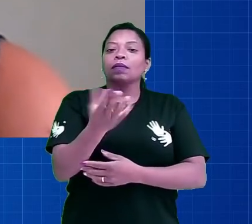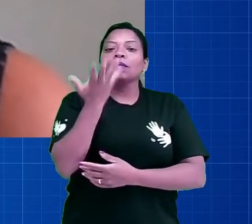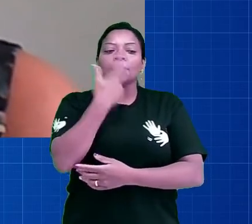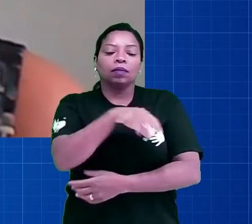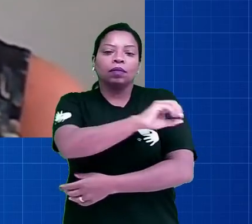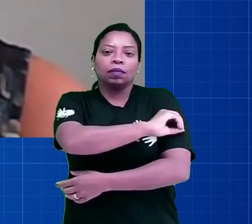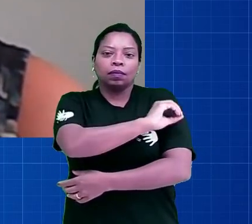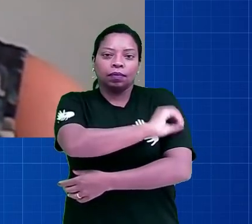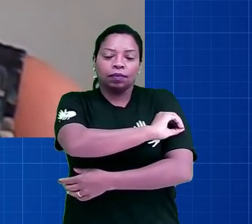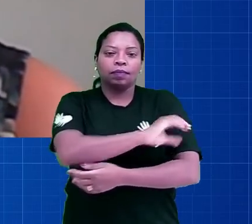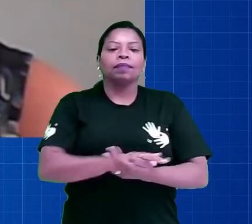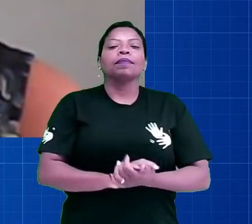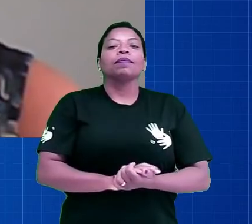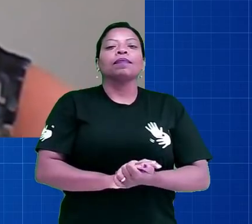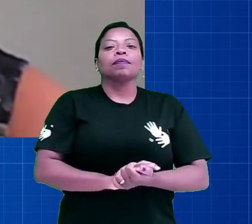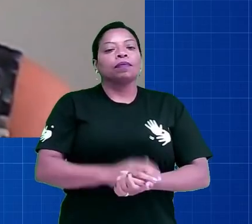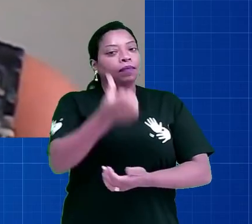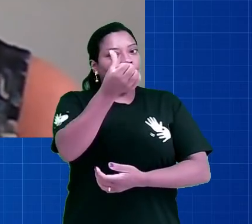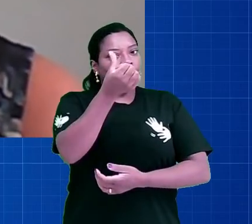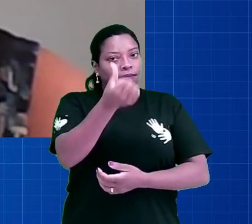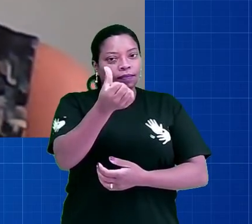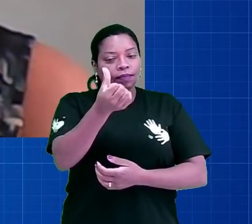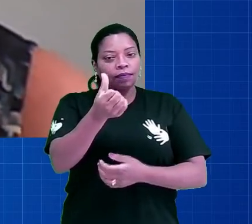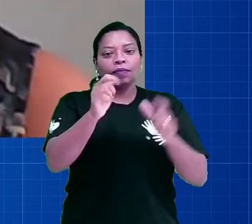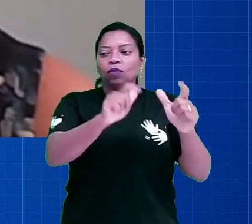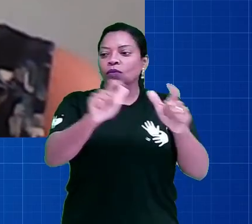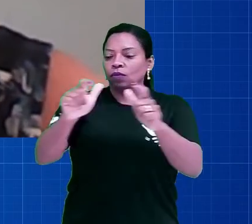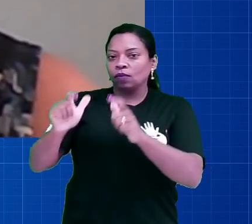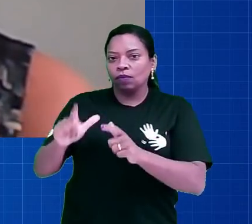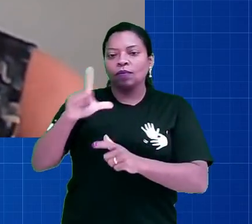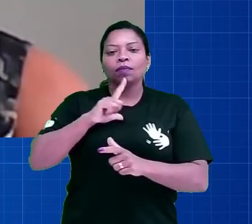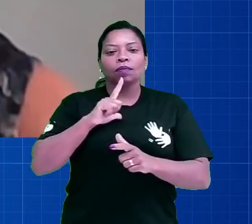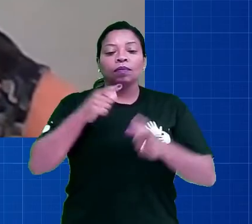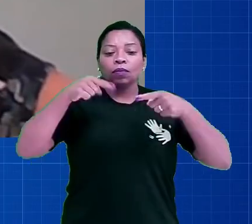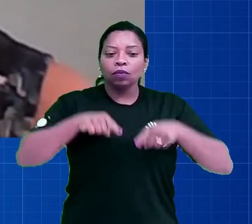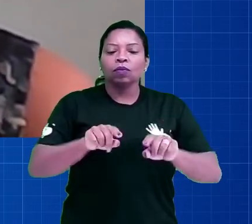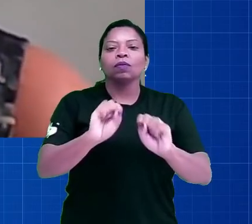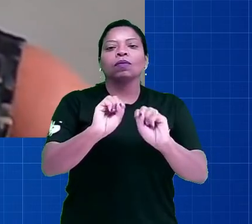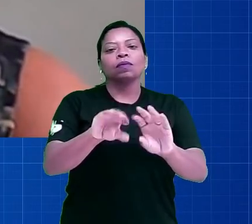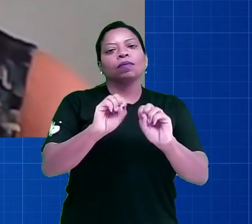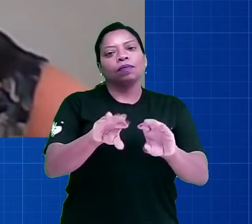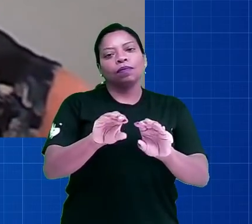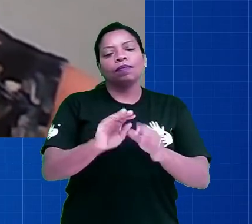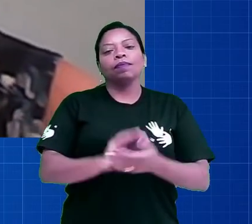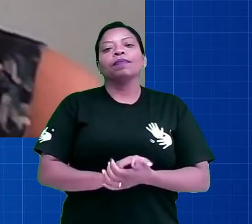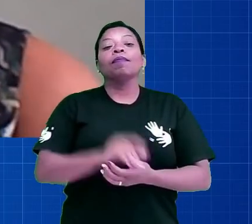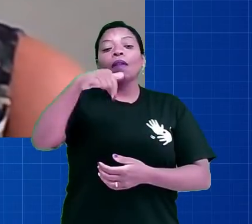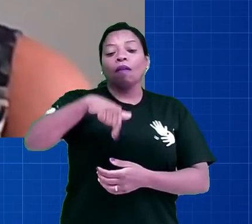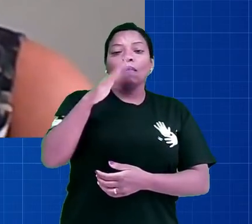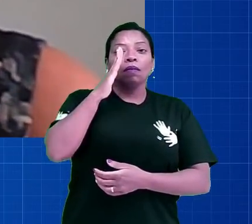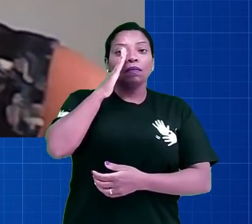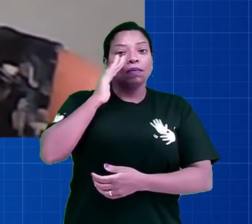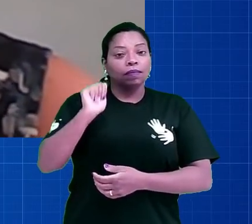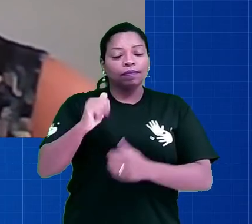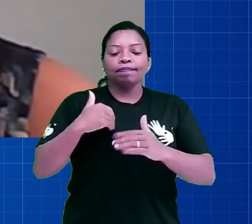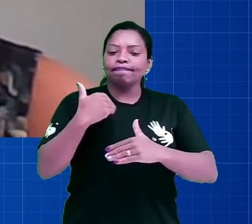CEMEI Campina da Barra. Então, são essas 6 unidades que atualmente estão com o projeto piloto do coensino.